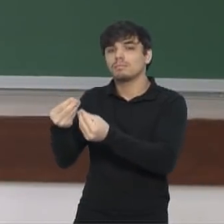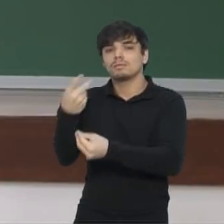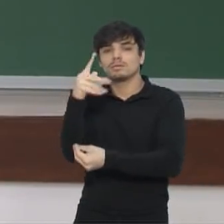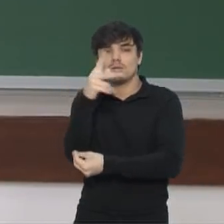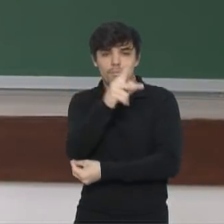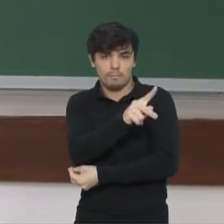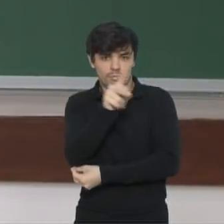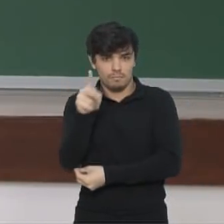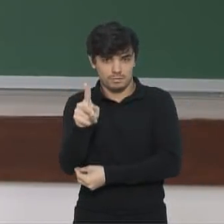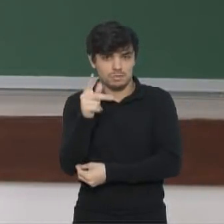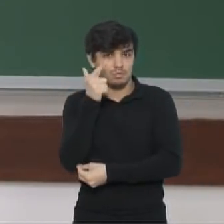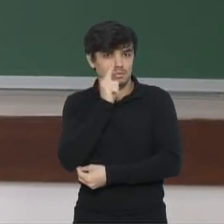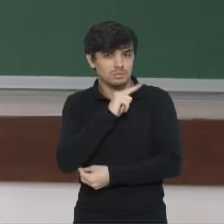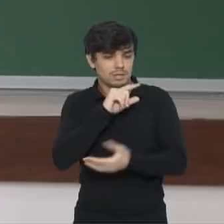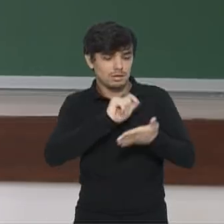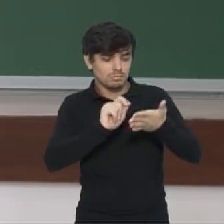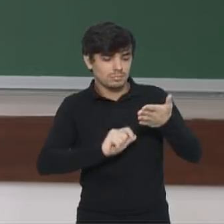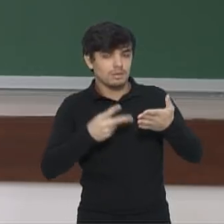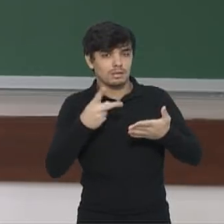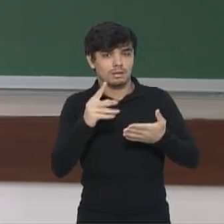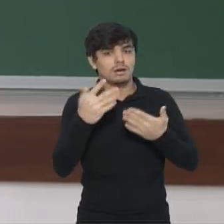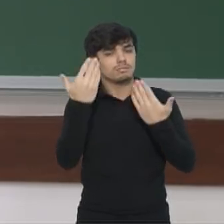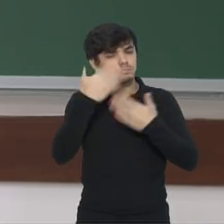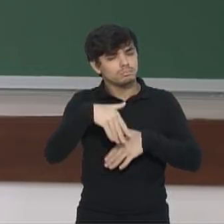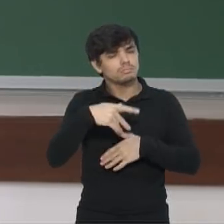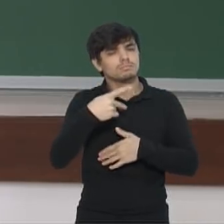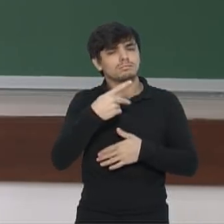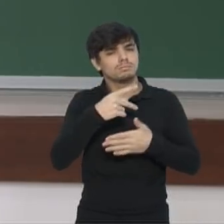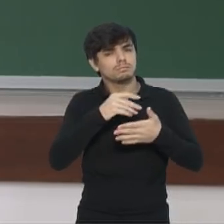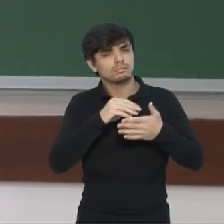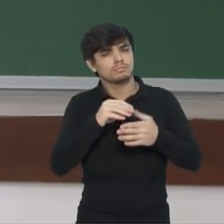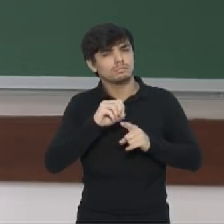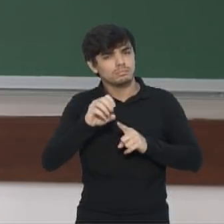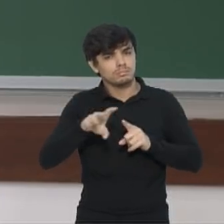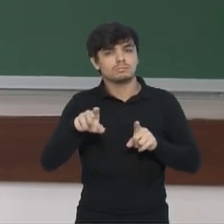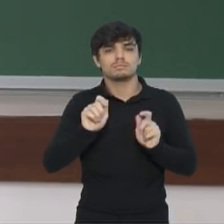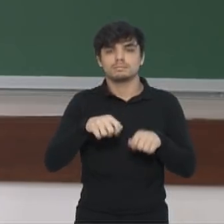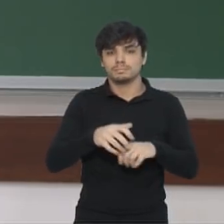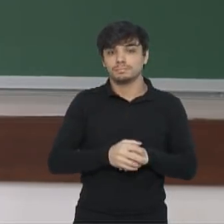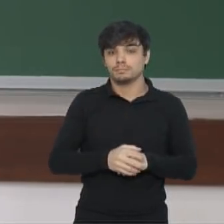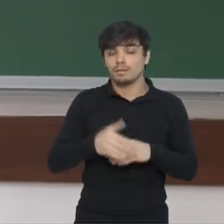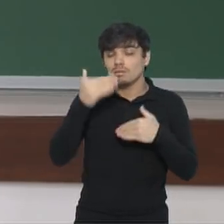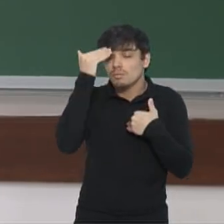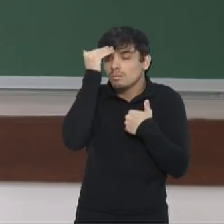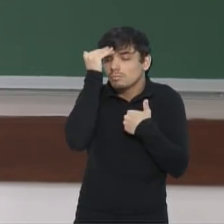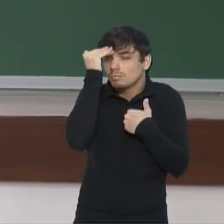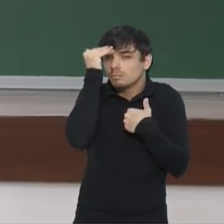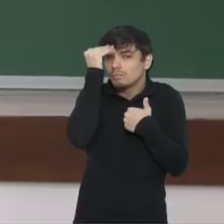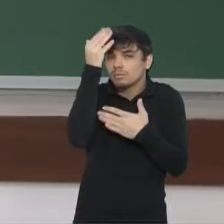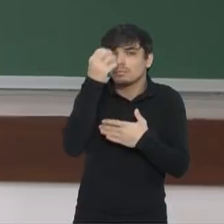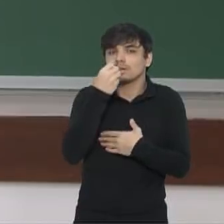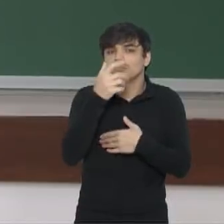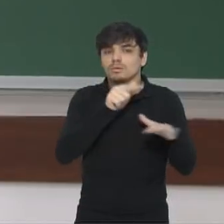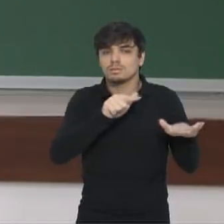seu professor possa corrigir e dar as orientações necessárias. Então, pessoal, muito obrigada